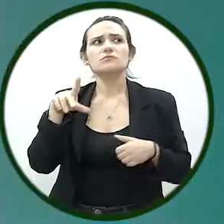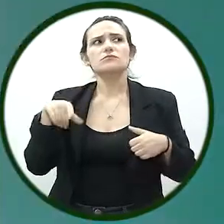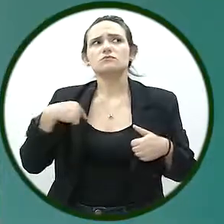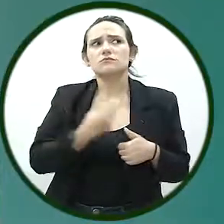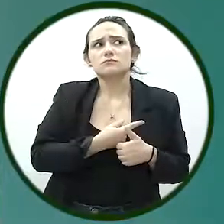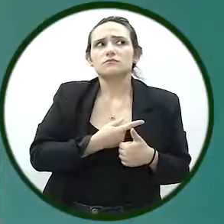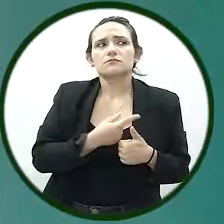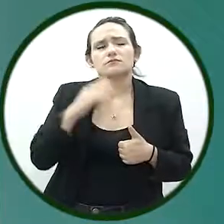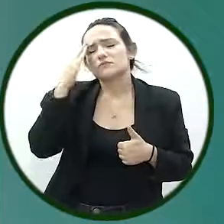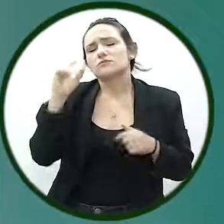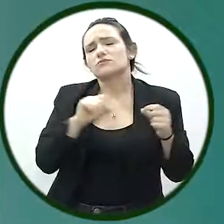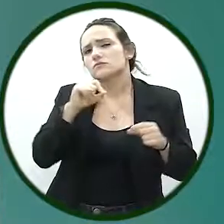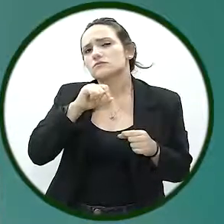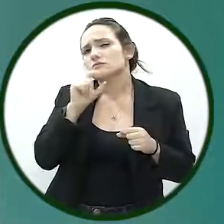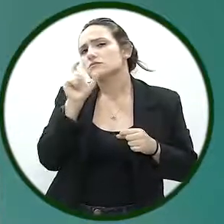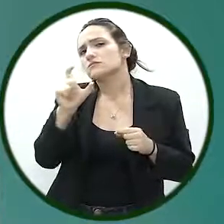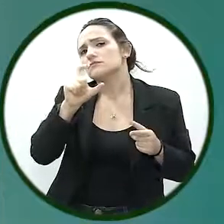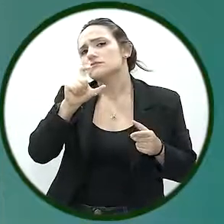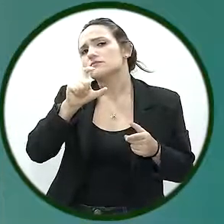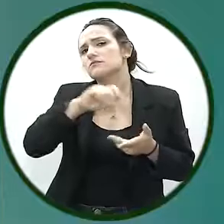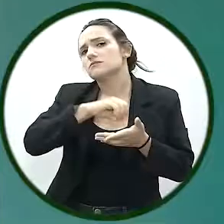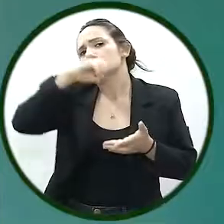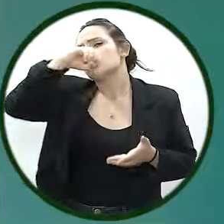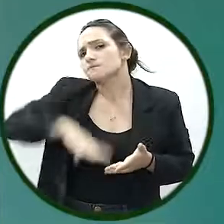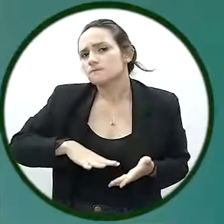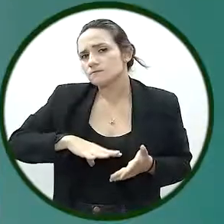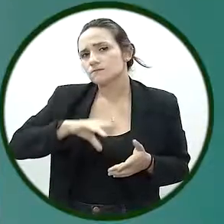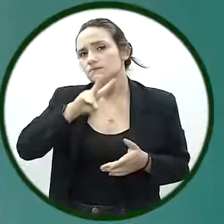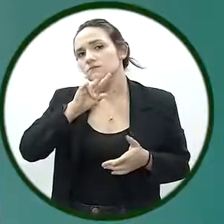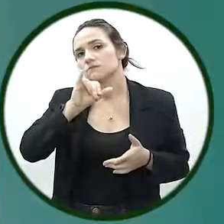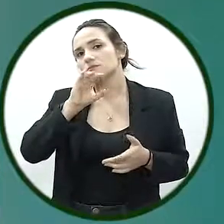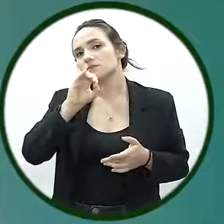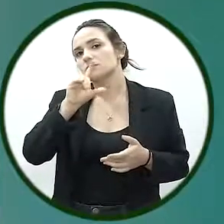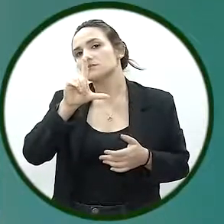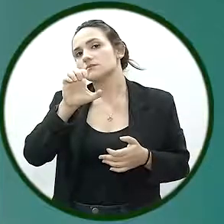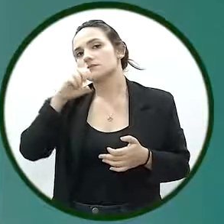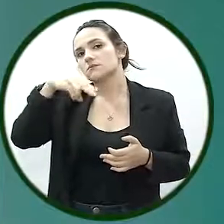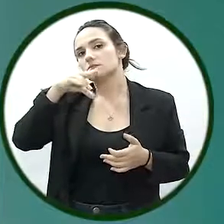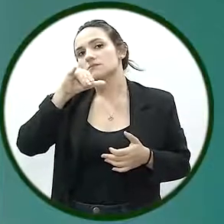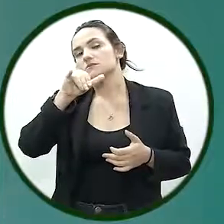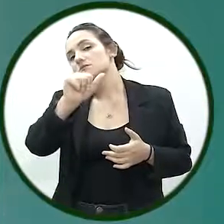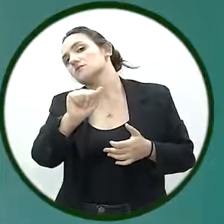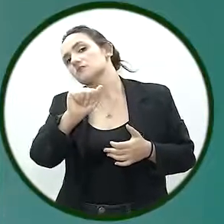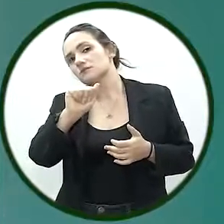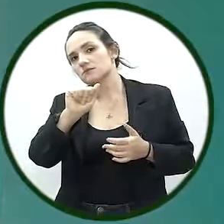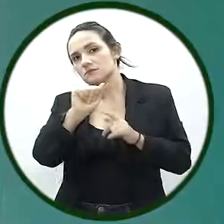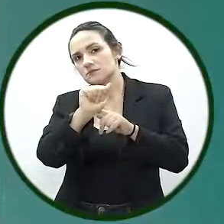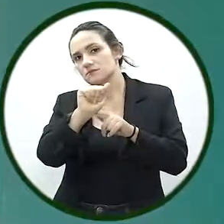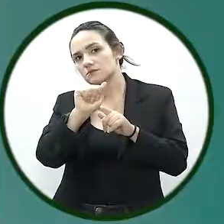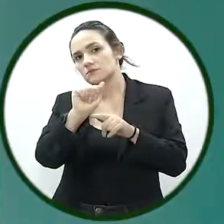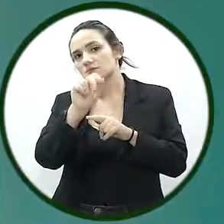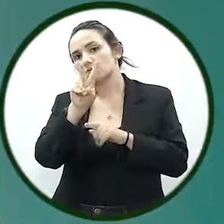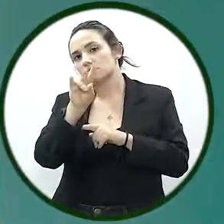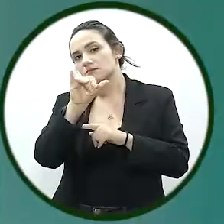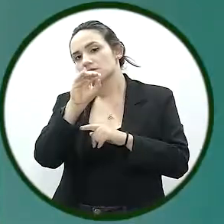violência? A palavra violência, hoje, a maioria das pessoas, elas